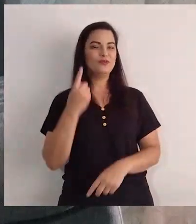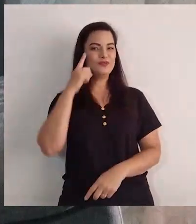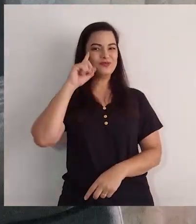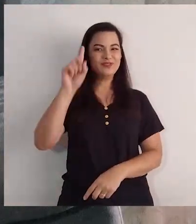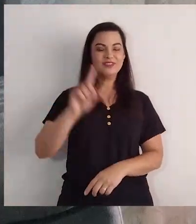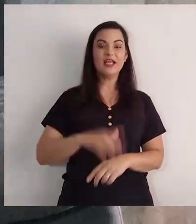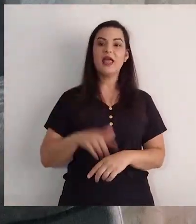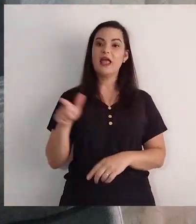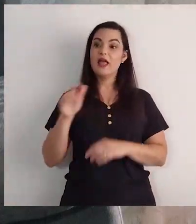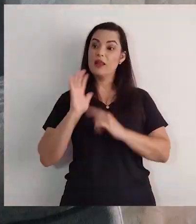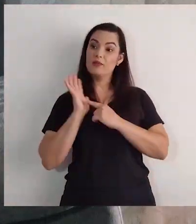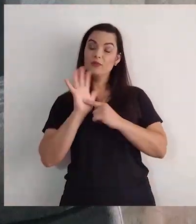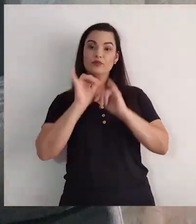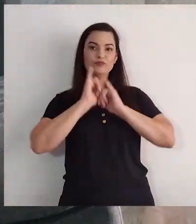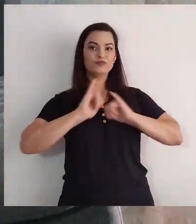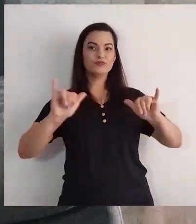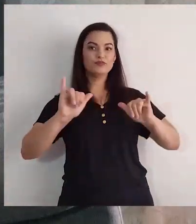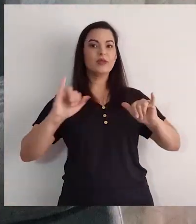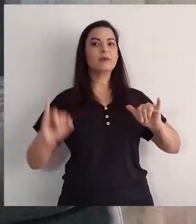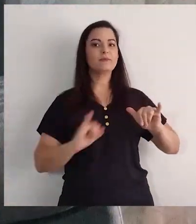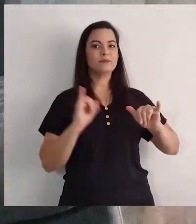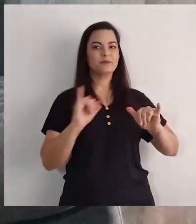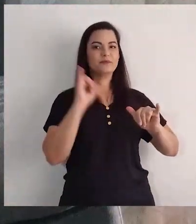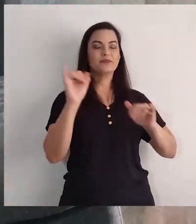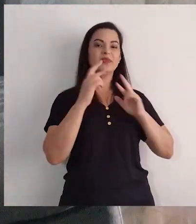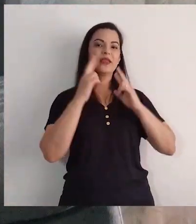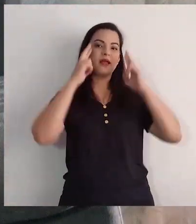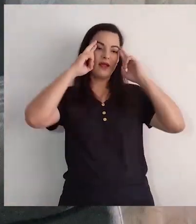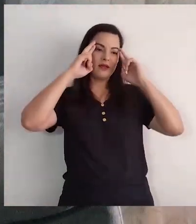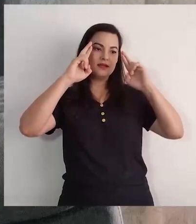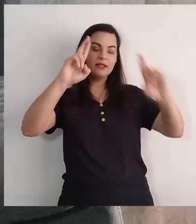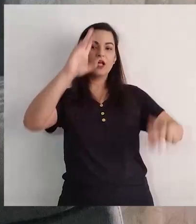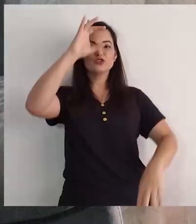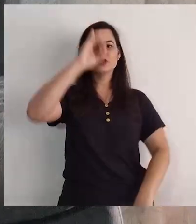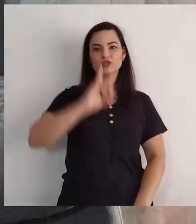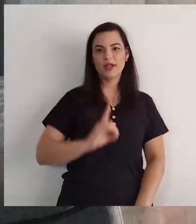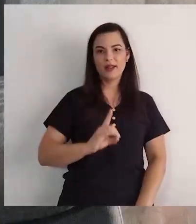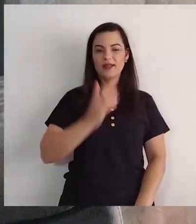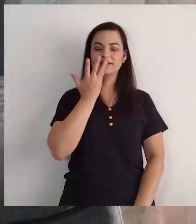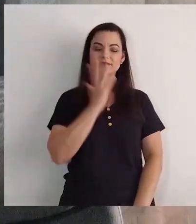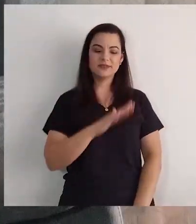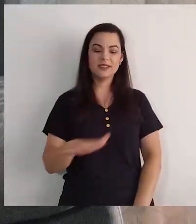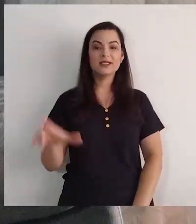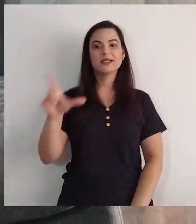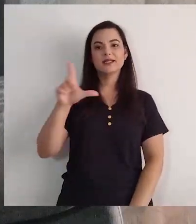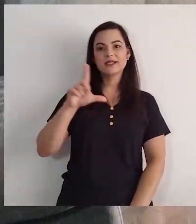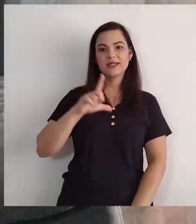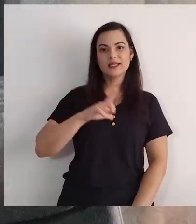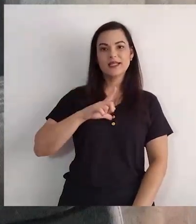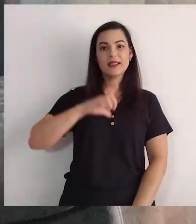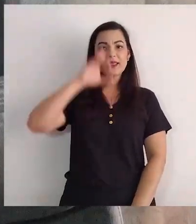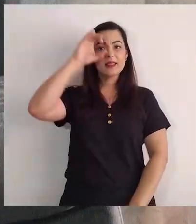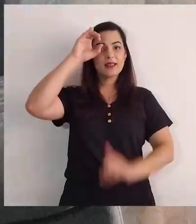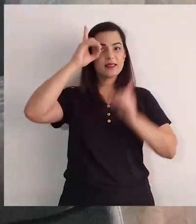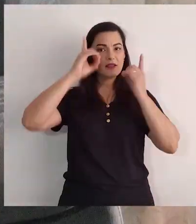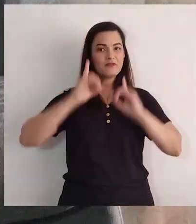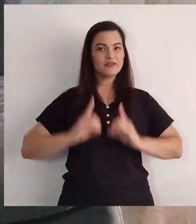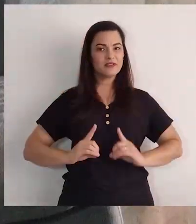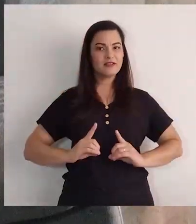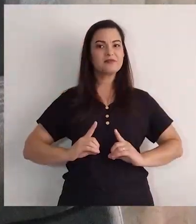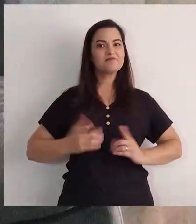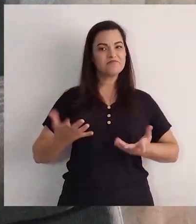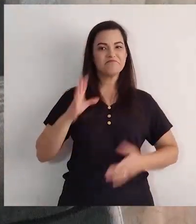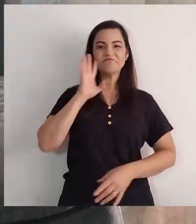bacana sobre a importância de nós respeitarmos os direitos das crianças que possuem alguma necessidade especial. Então isso é